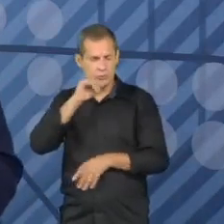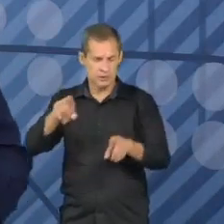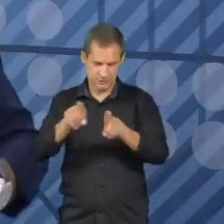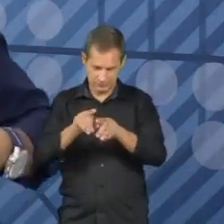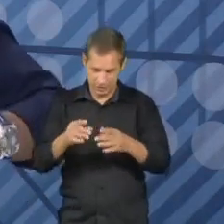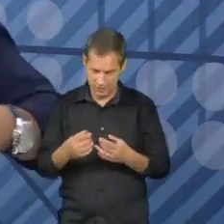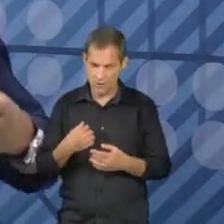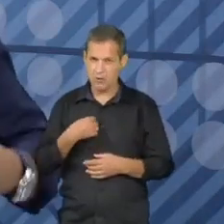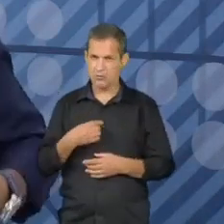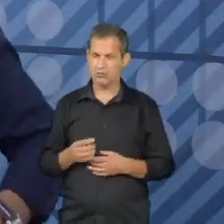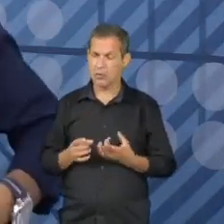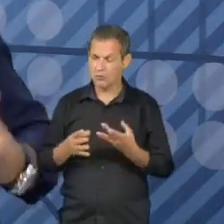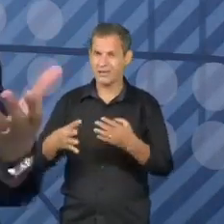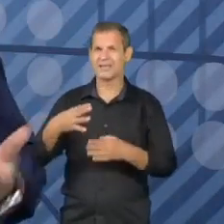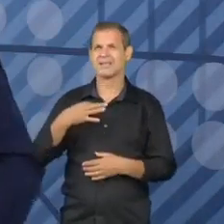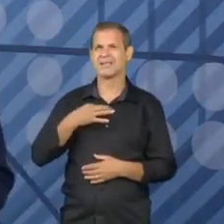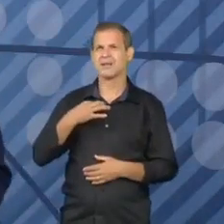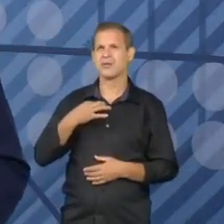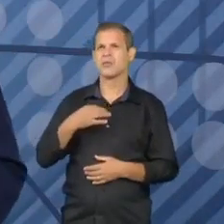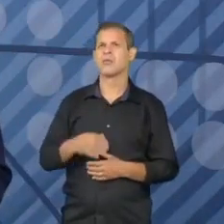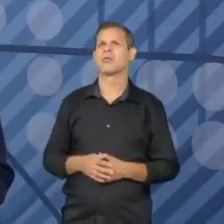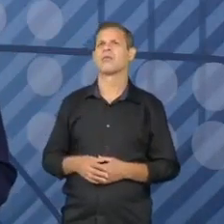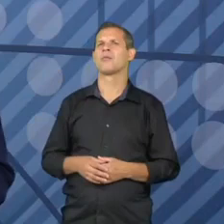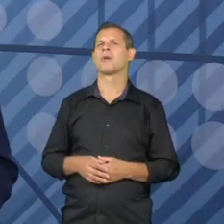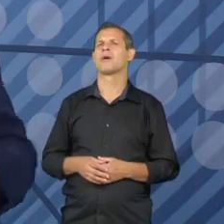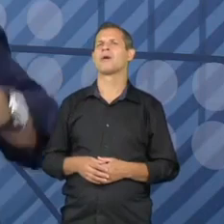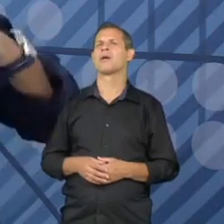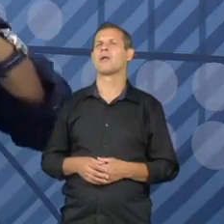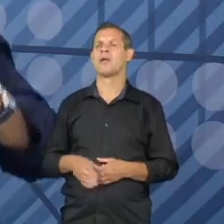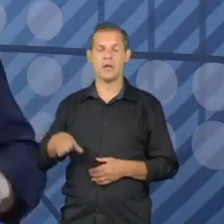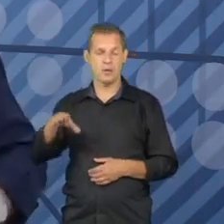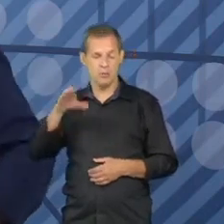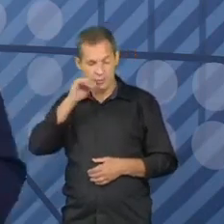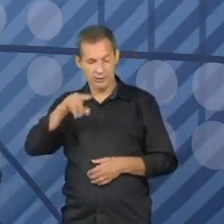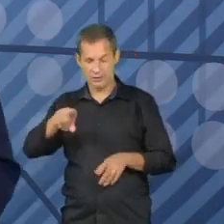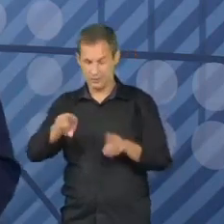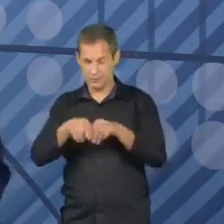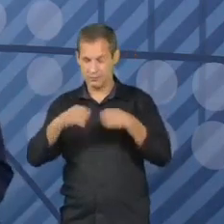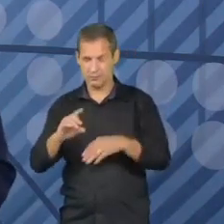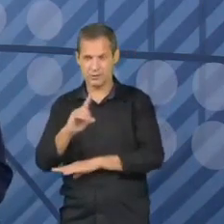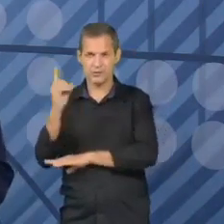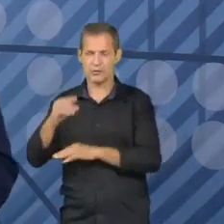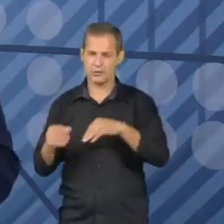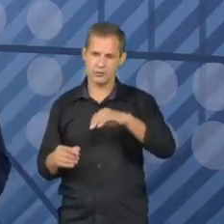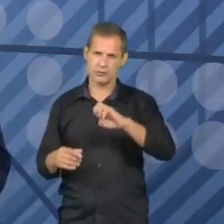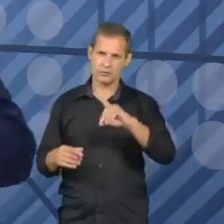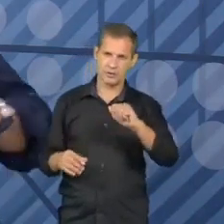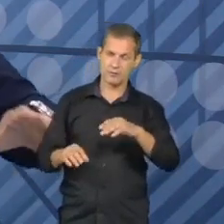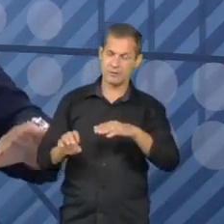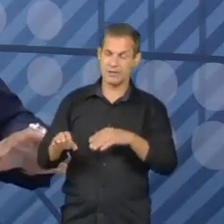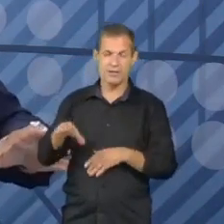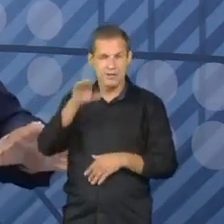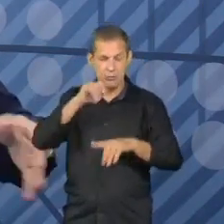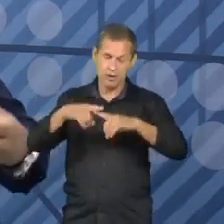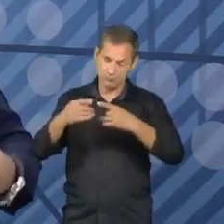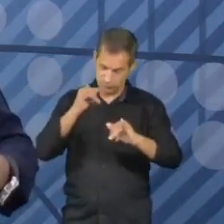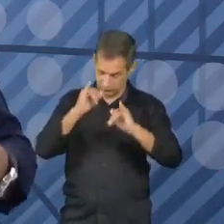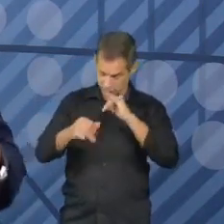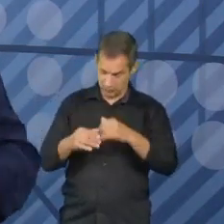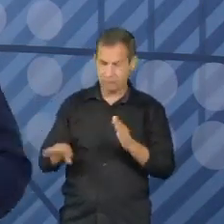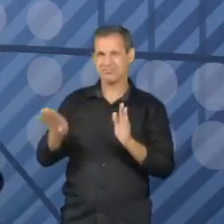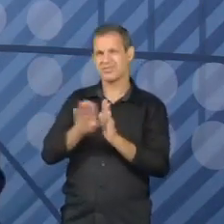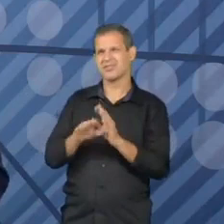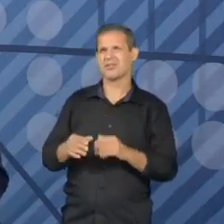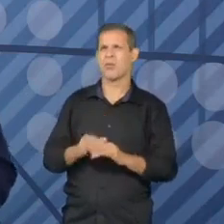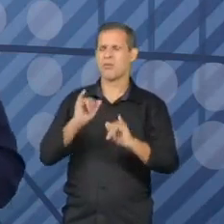fornecer roupas lá, macacões, alguma coisa do tipo, eu tenho que saber a altura média desses funcionários. Porque senão a informação chega, é